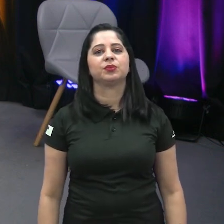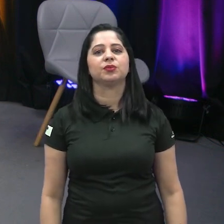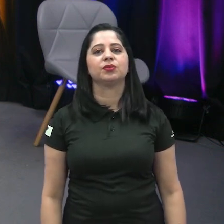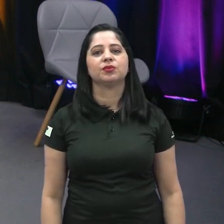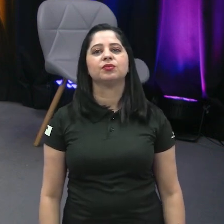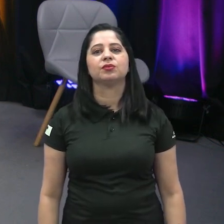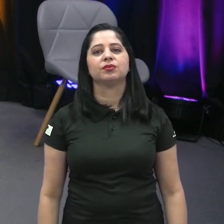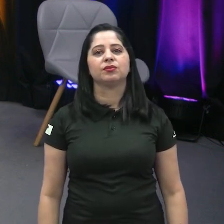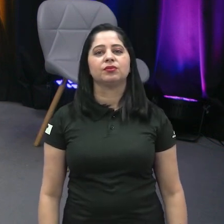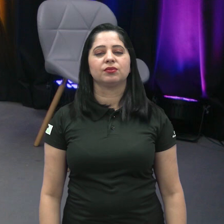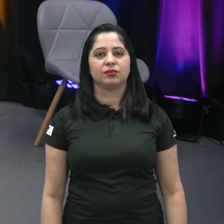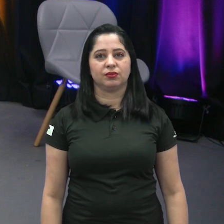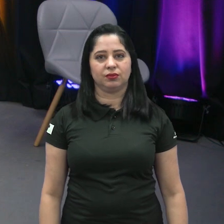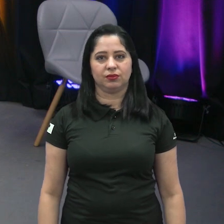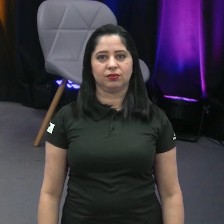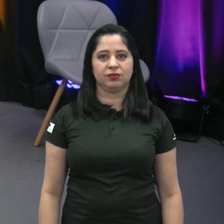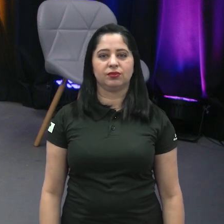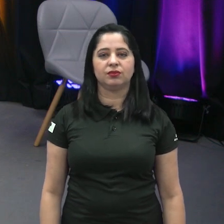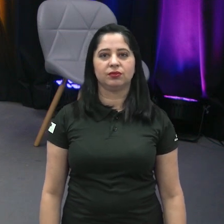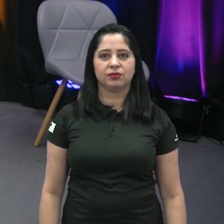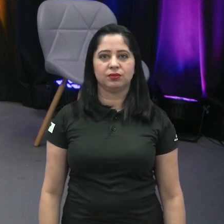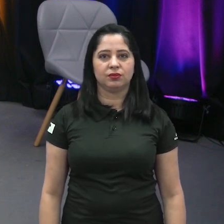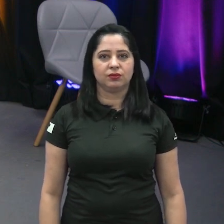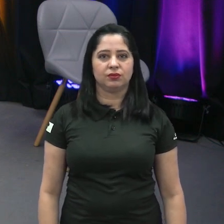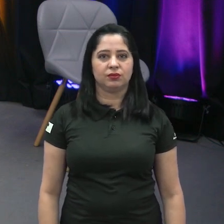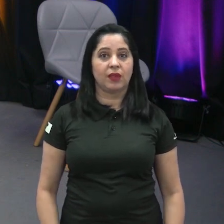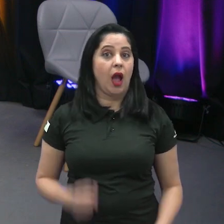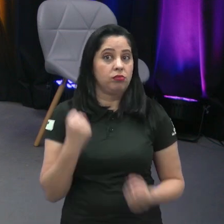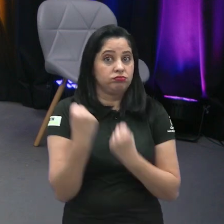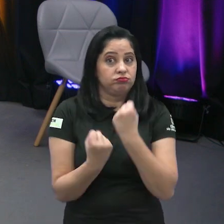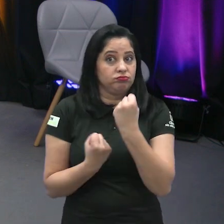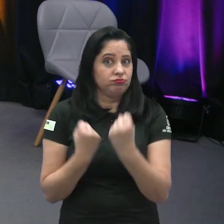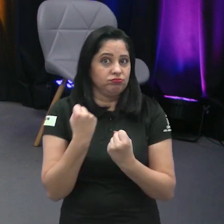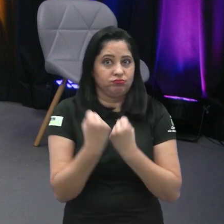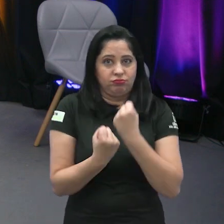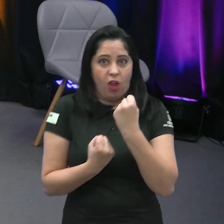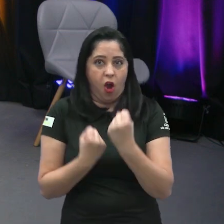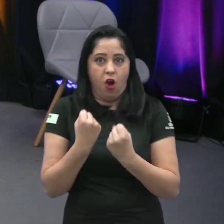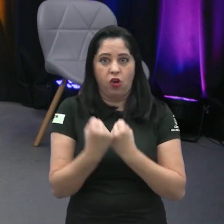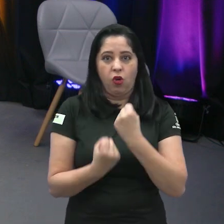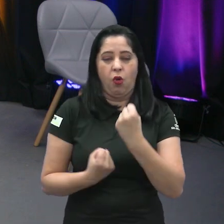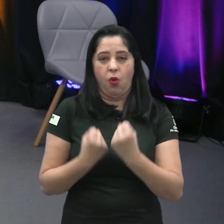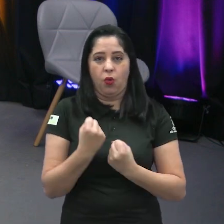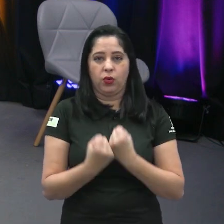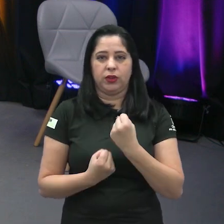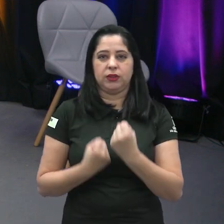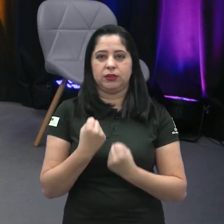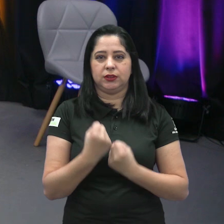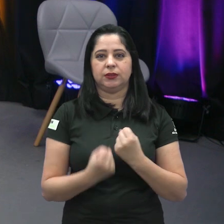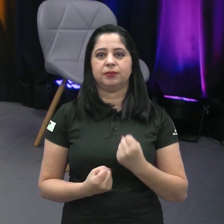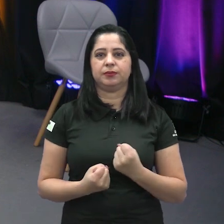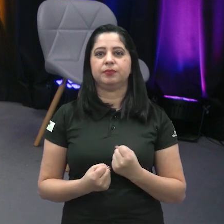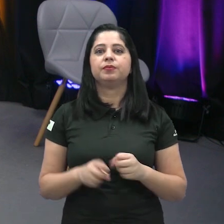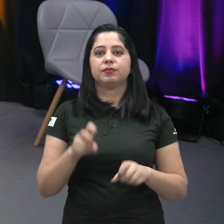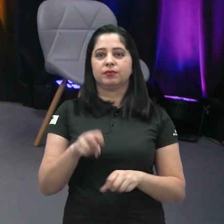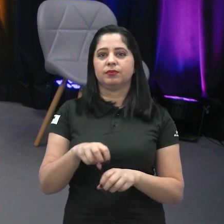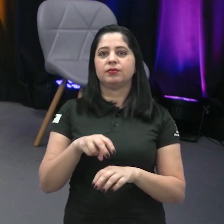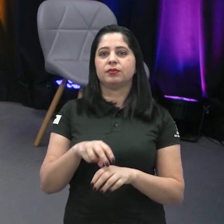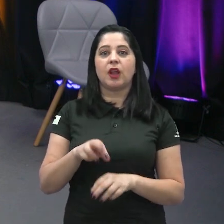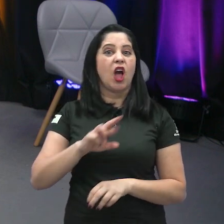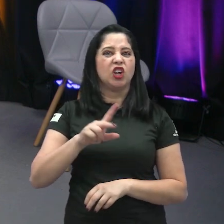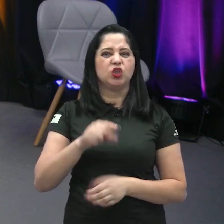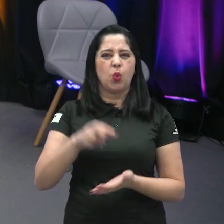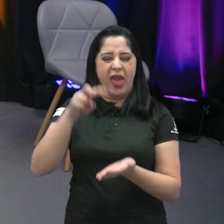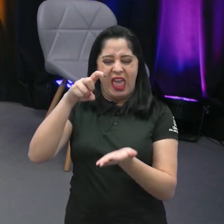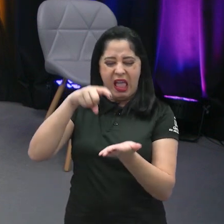é o seguinte, nada mais, nada menos, iniciando com a corrida estacionária, tá? Nós vamos trabalhar com a elevação